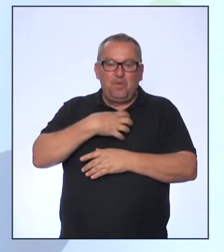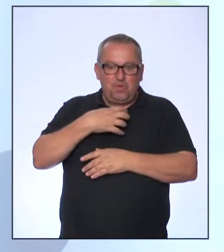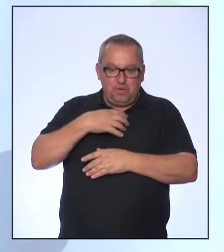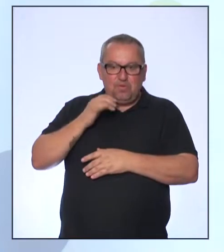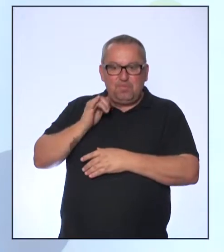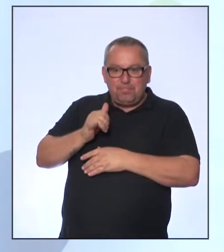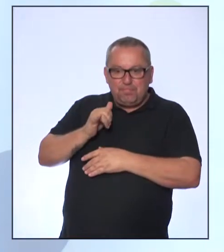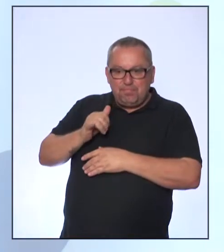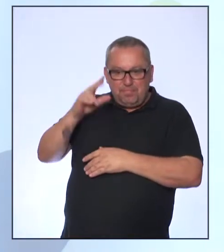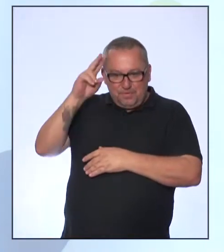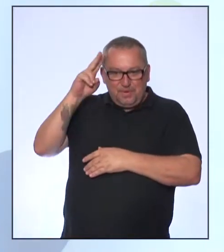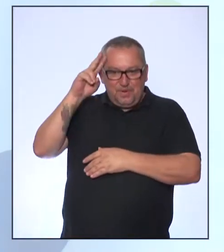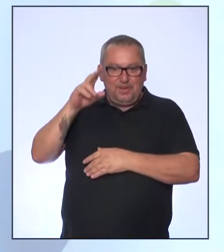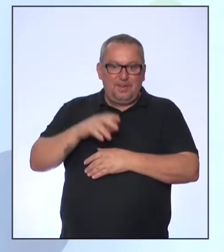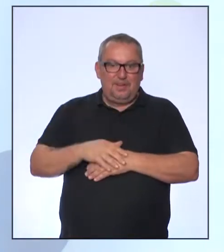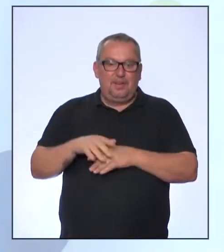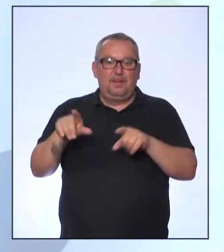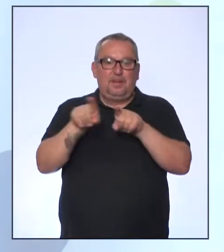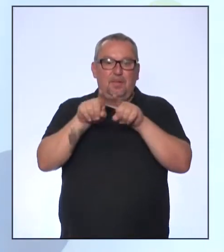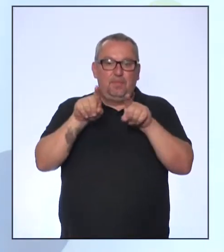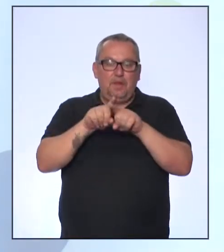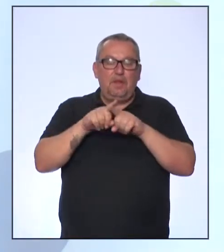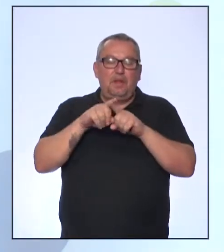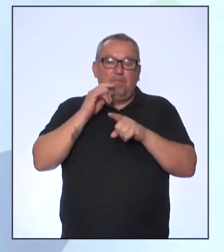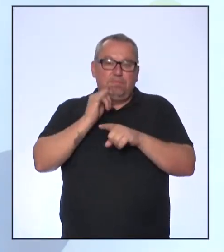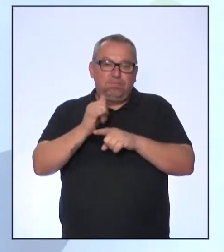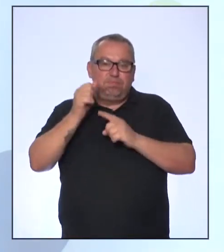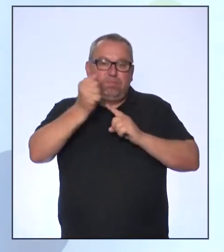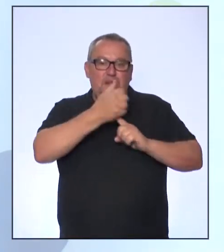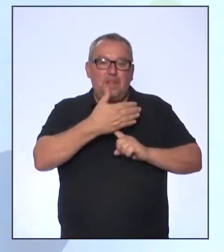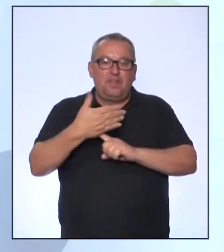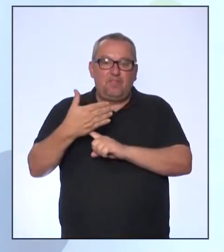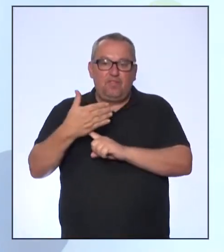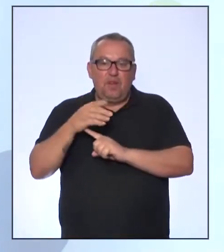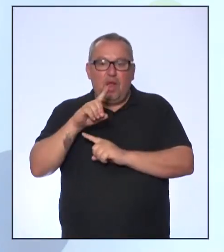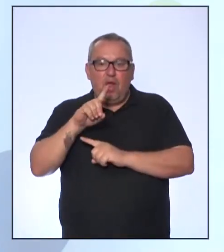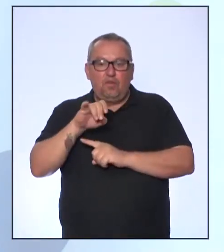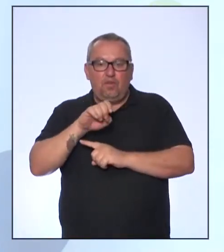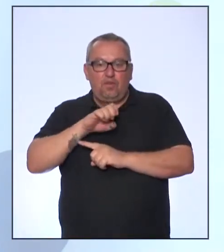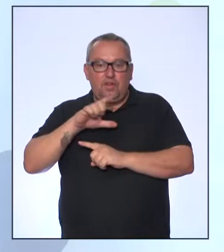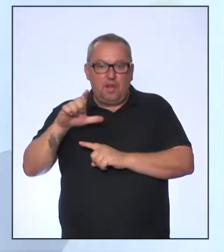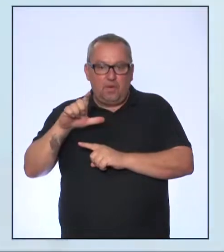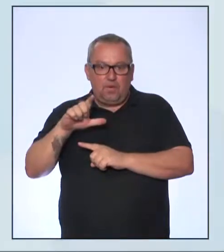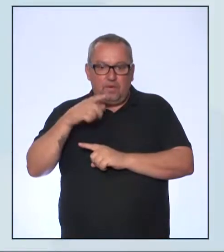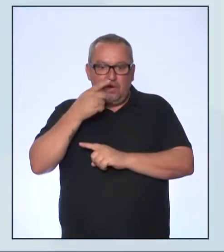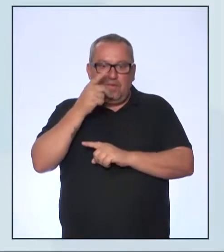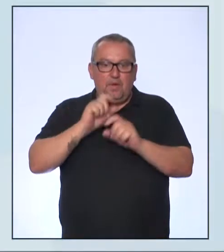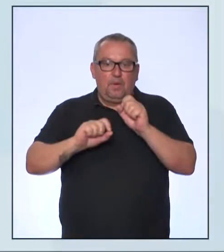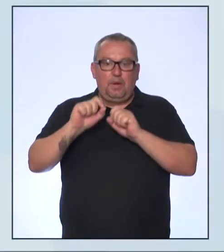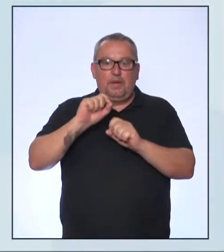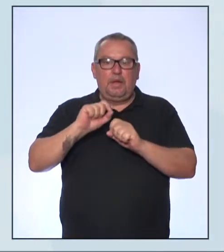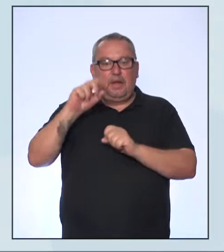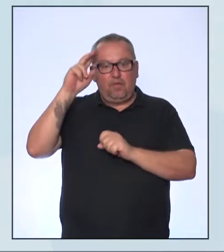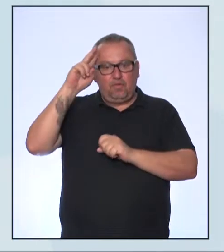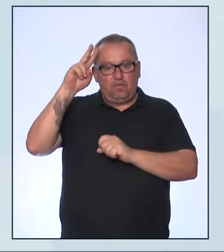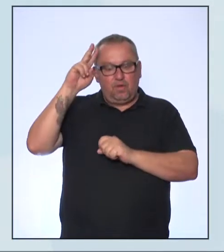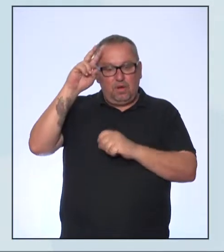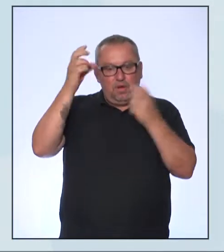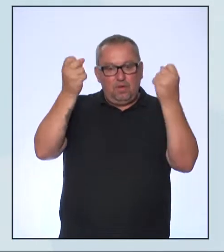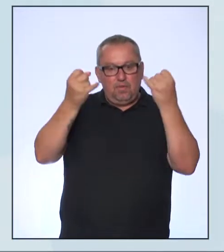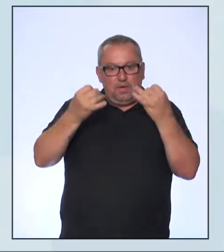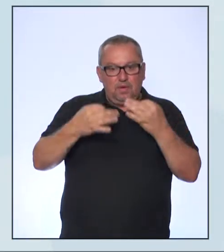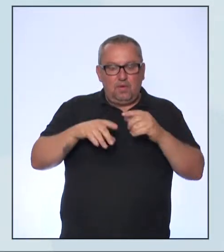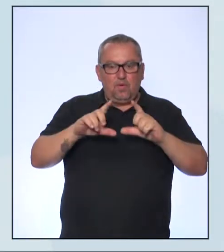história. As narrativas digitais, elas são, na verdade, o que a gente chama de storytellings, né? Histórias contadas através de uma